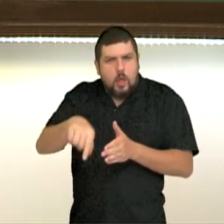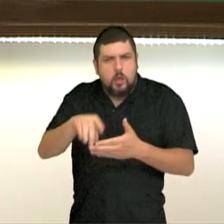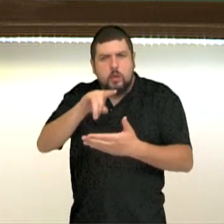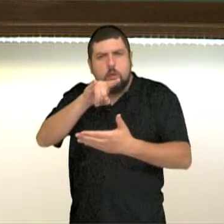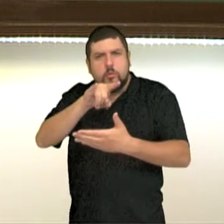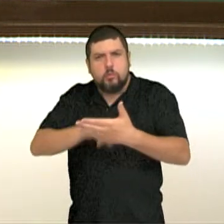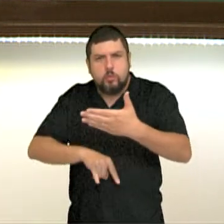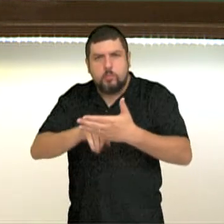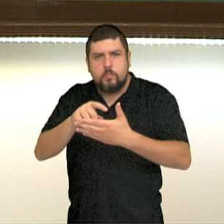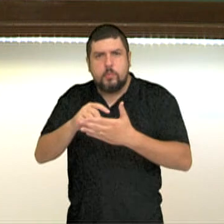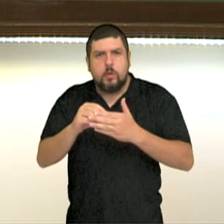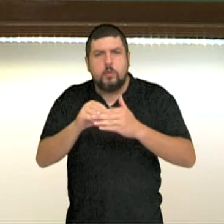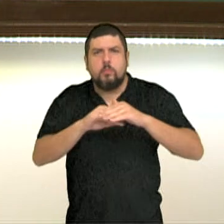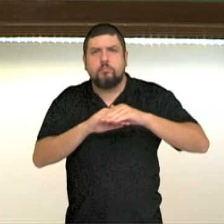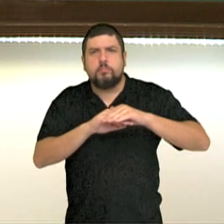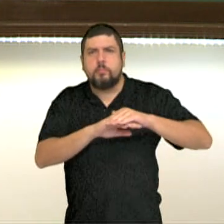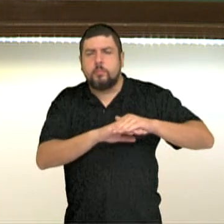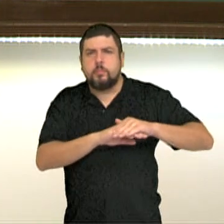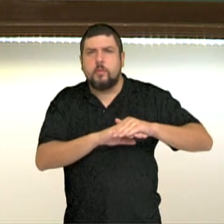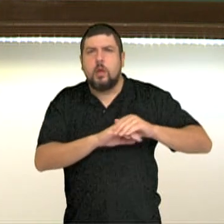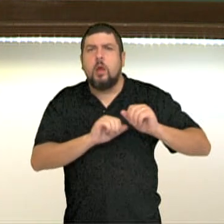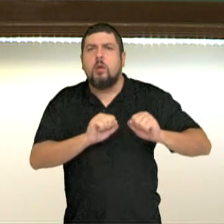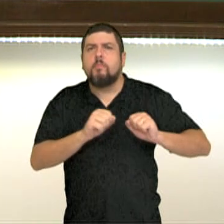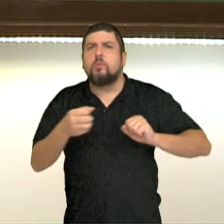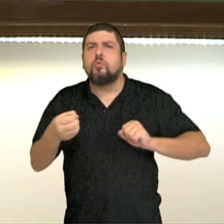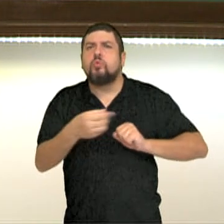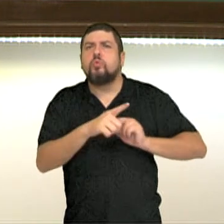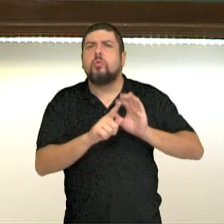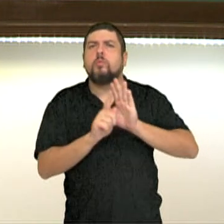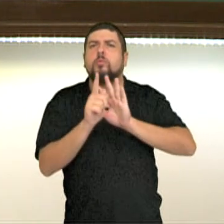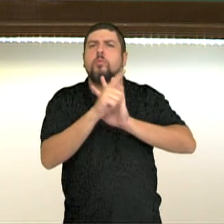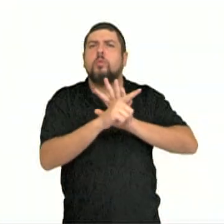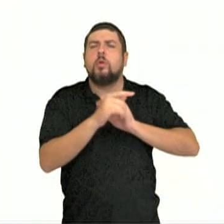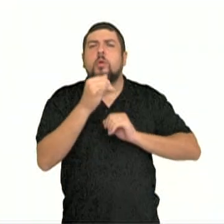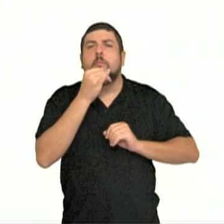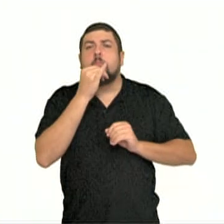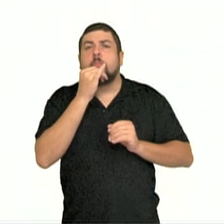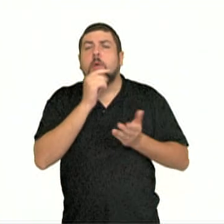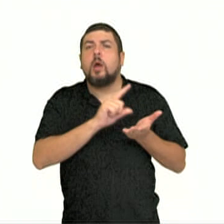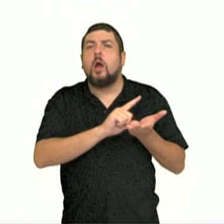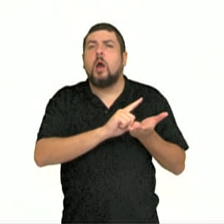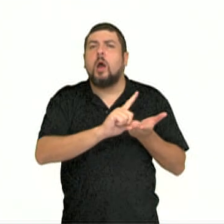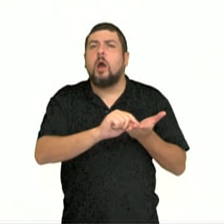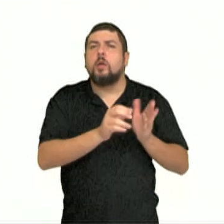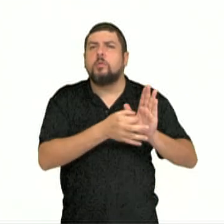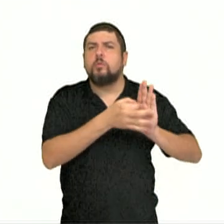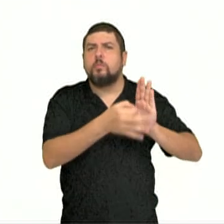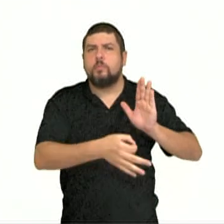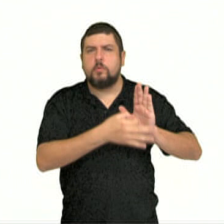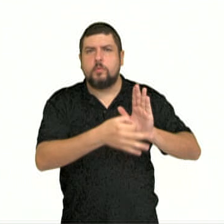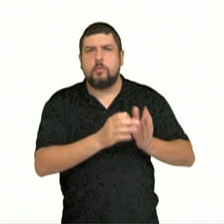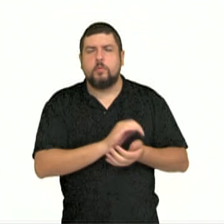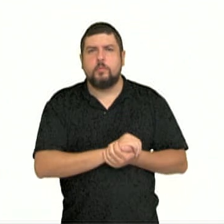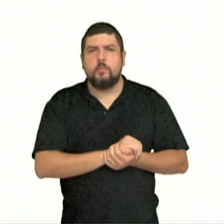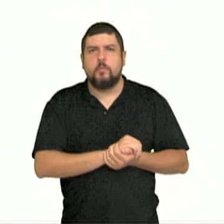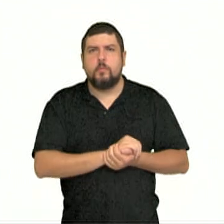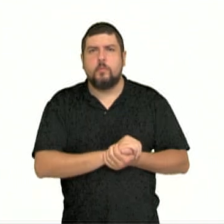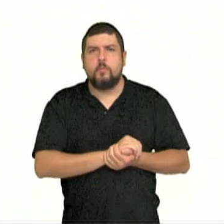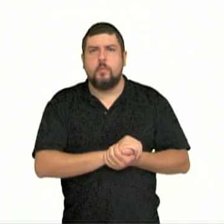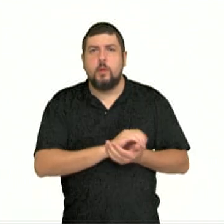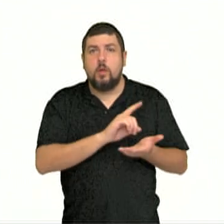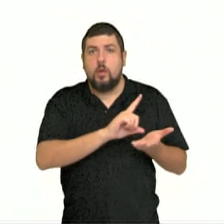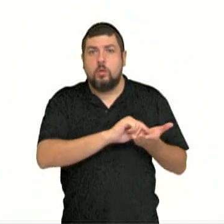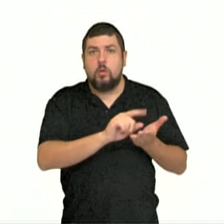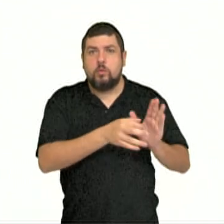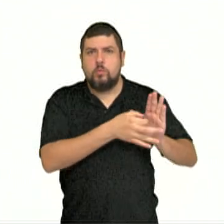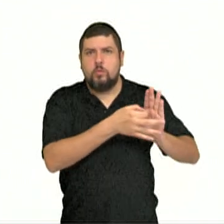novos gêneros, né? Dê um exemplo disso usando a produção de um artigo de opinião. Na produção de um artigo, a entrevista pode servir como base para